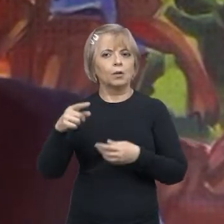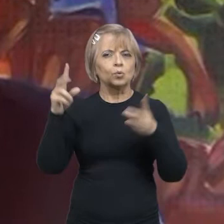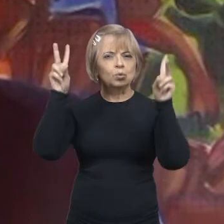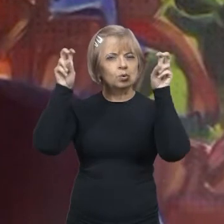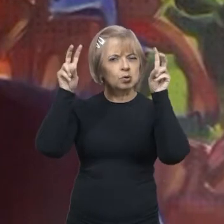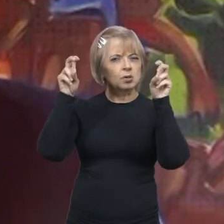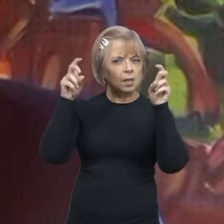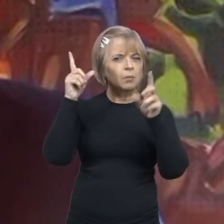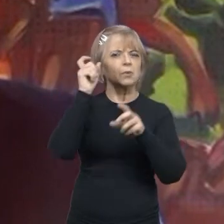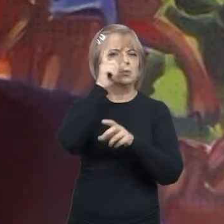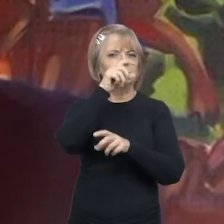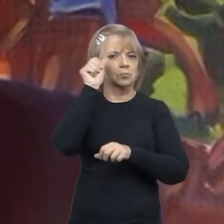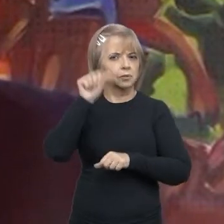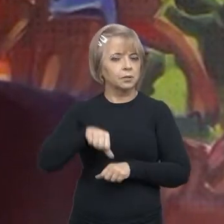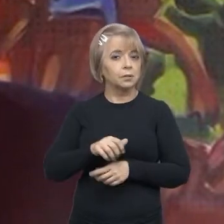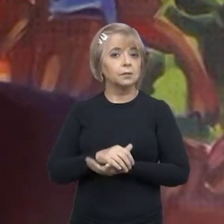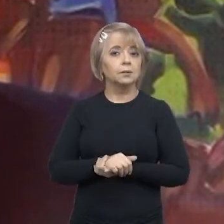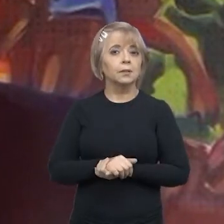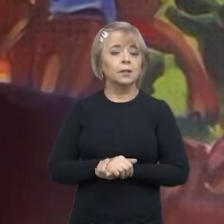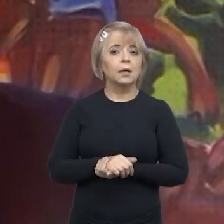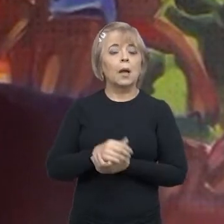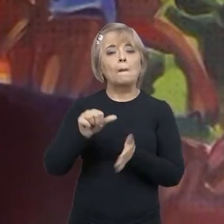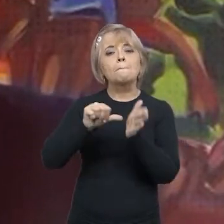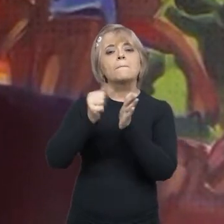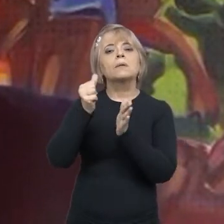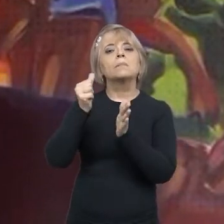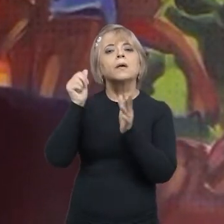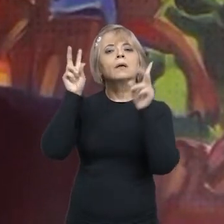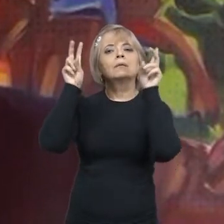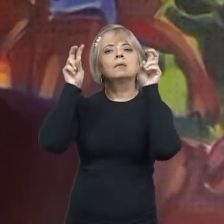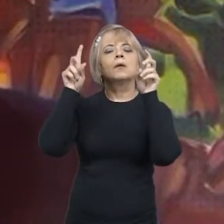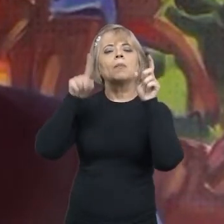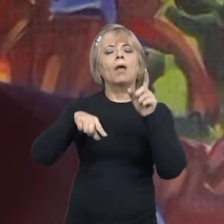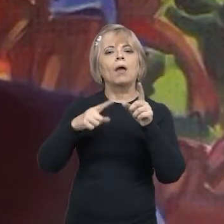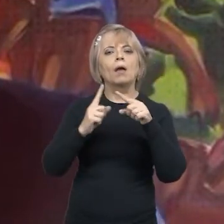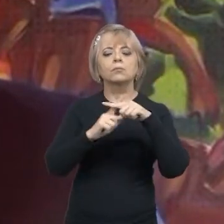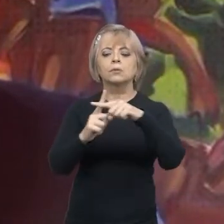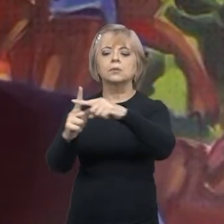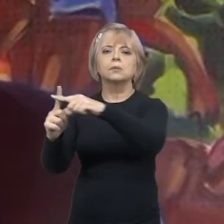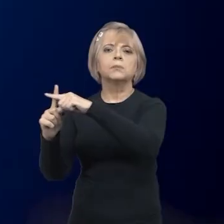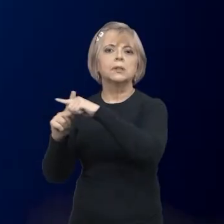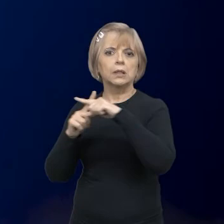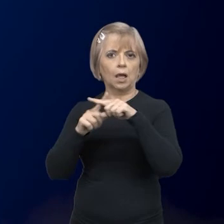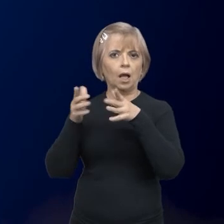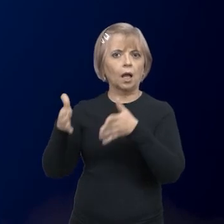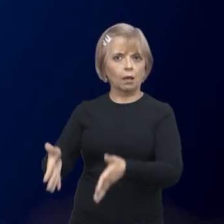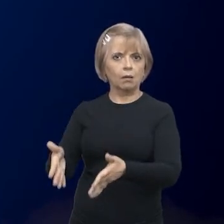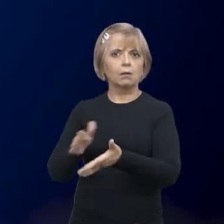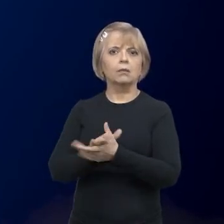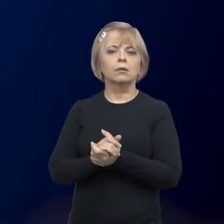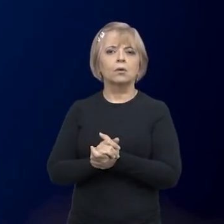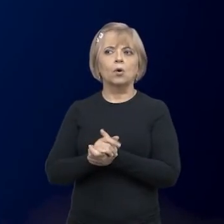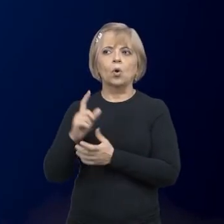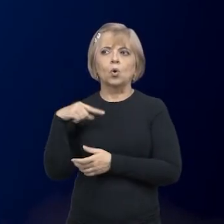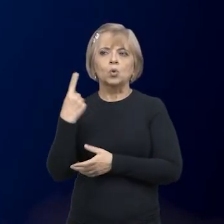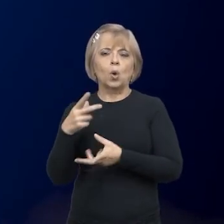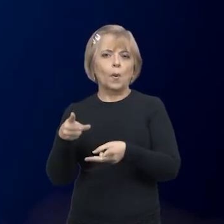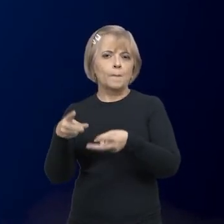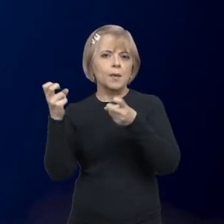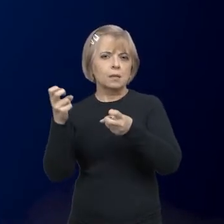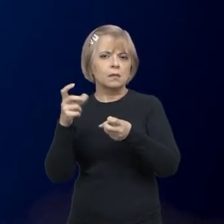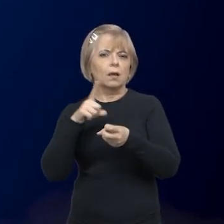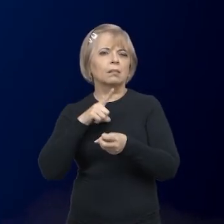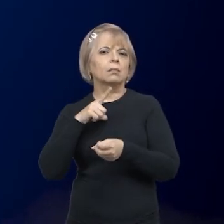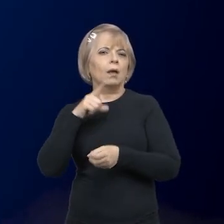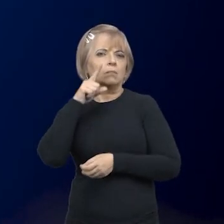é? E a primeira delas foi, por exemplo, a questão dos cemitérios, né? A gente percebeu que corríamos o